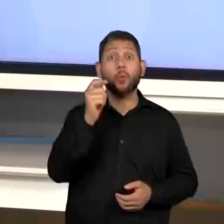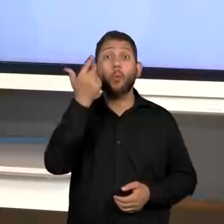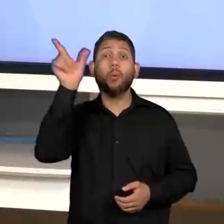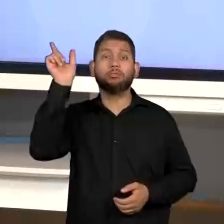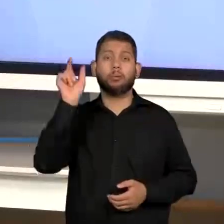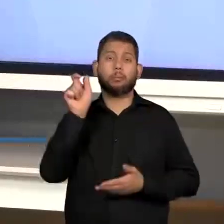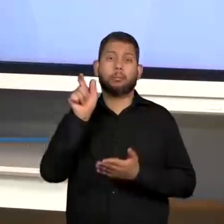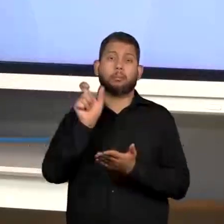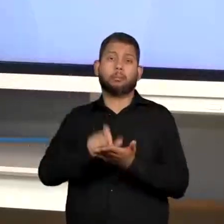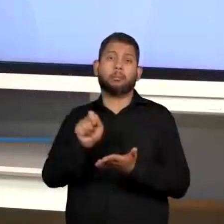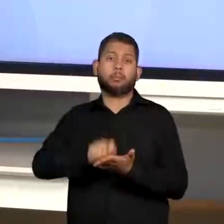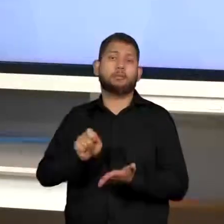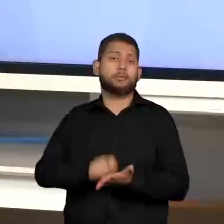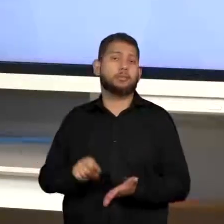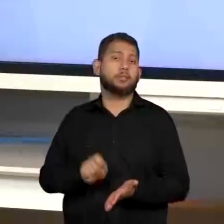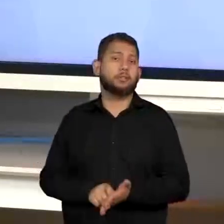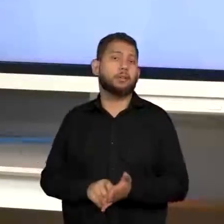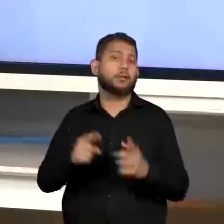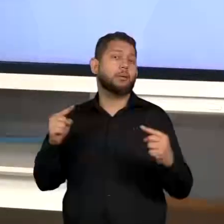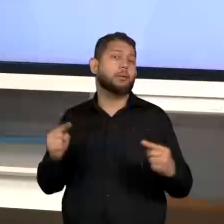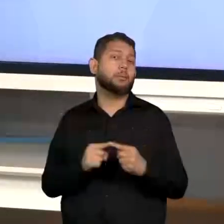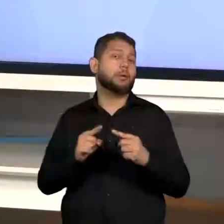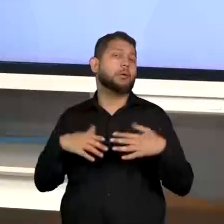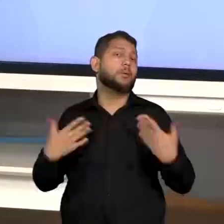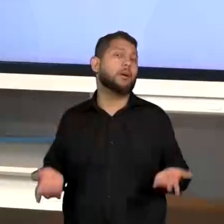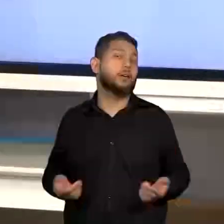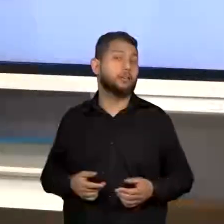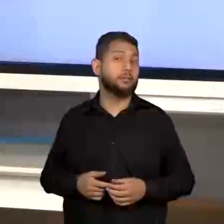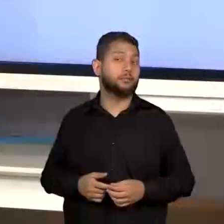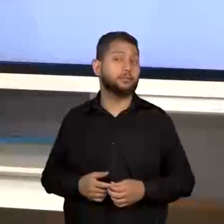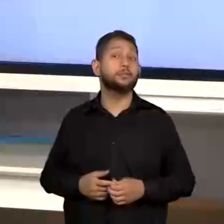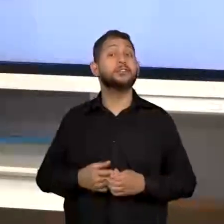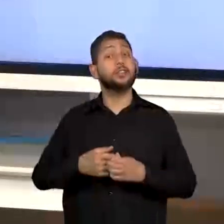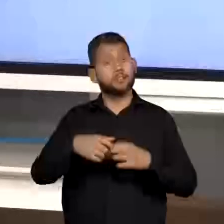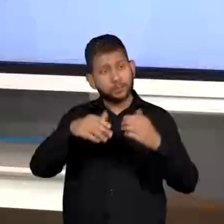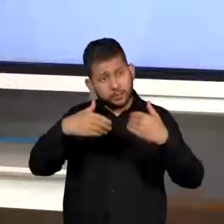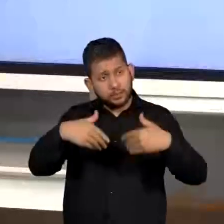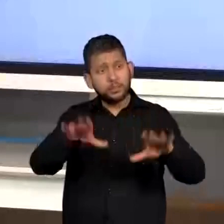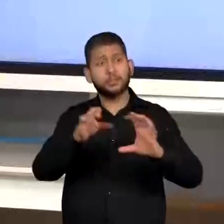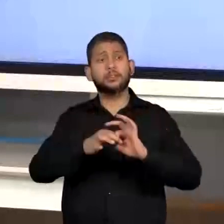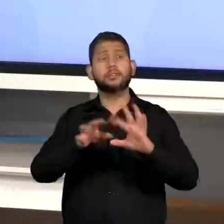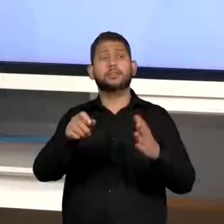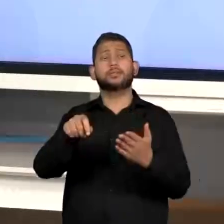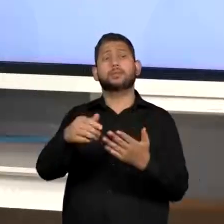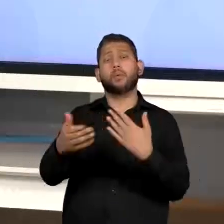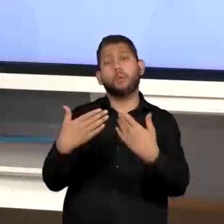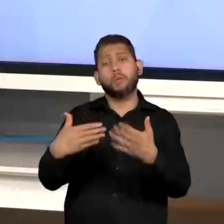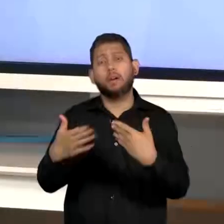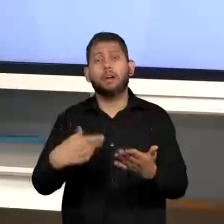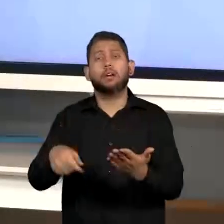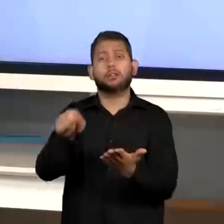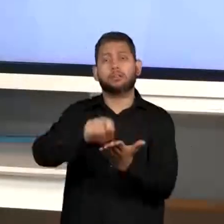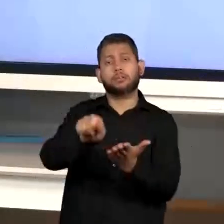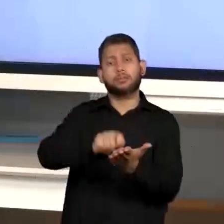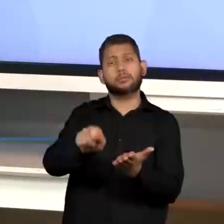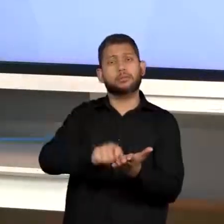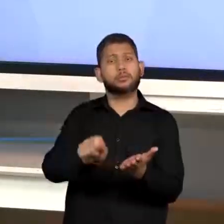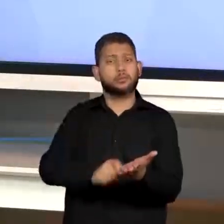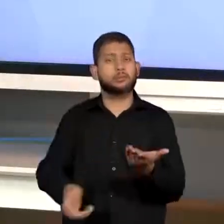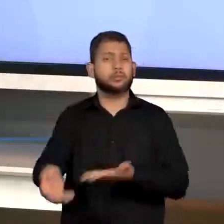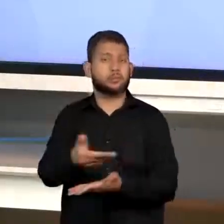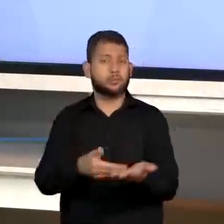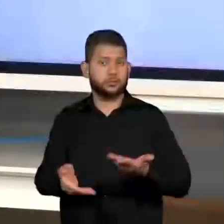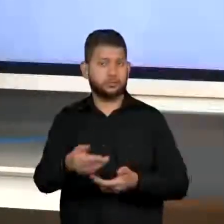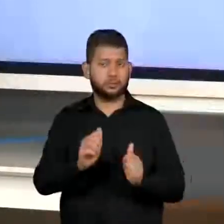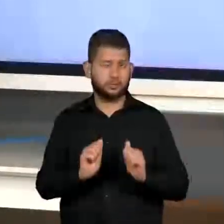escrever? Deixe as crianças conversarem e registrarem as suas ideias. Aí depois, tcharam,